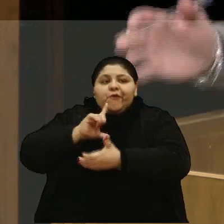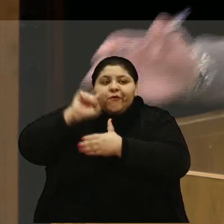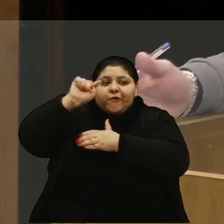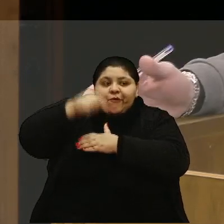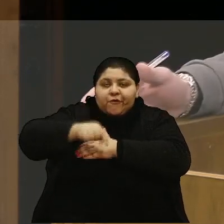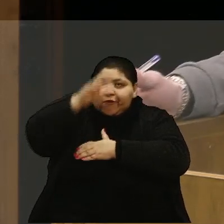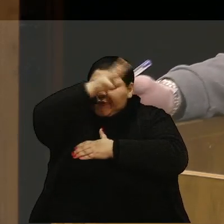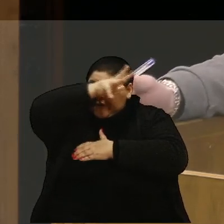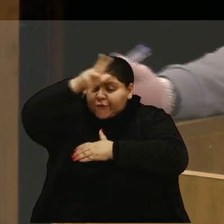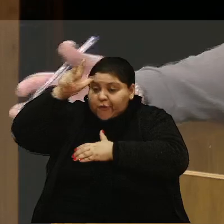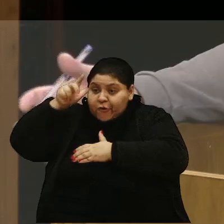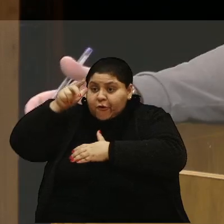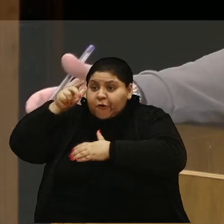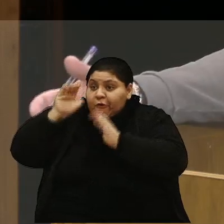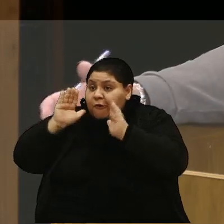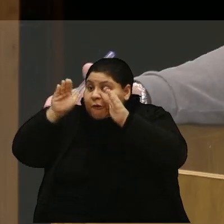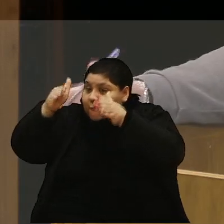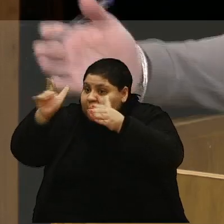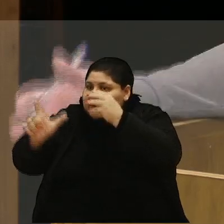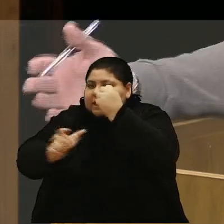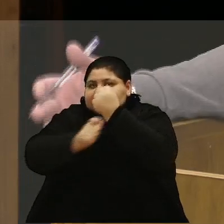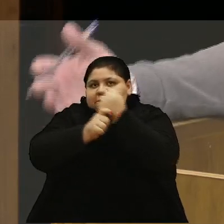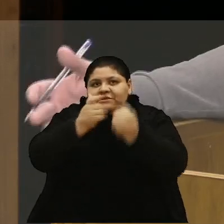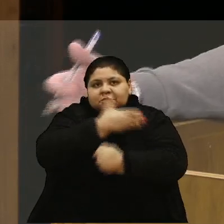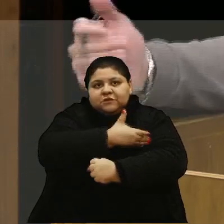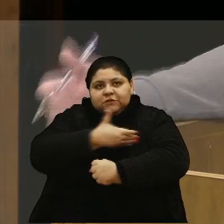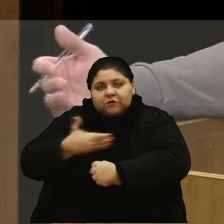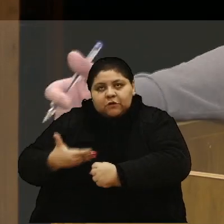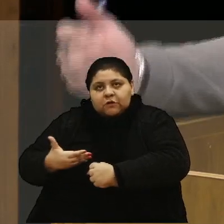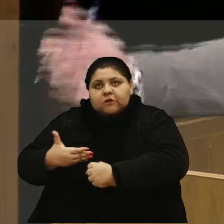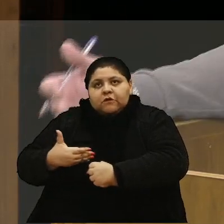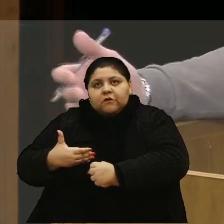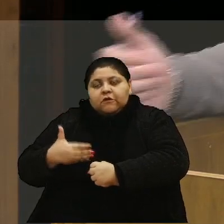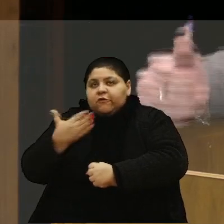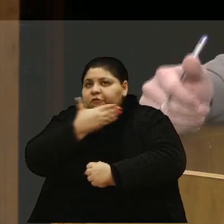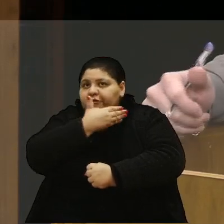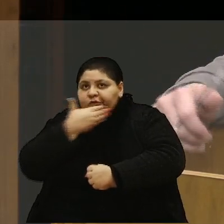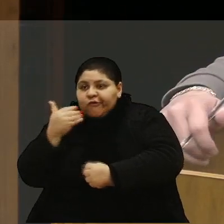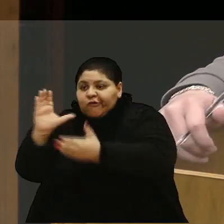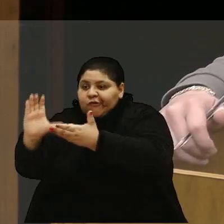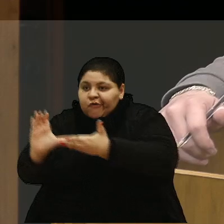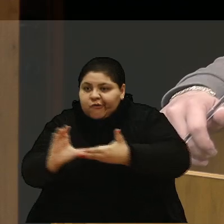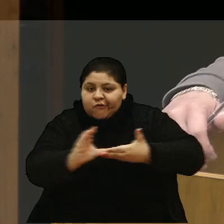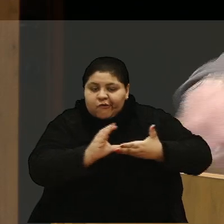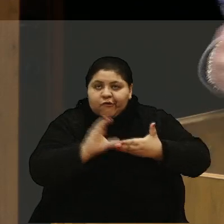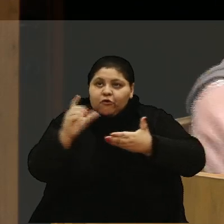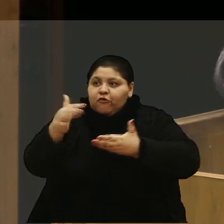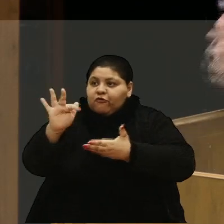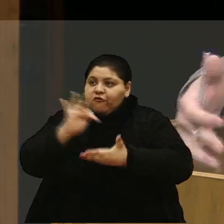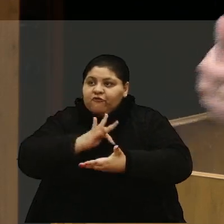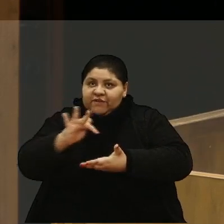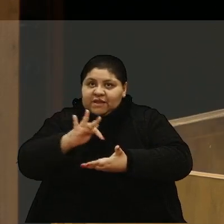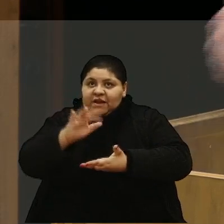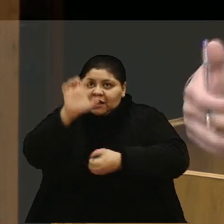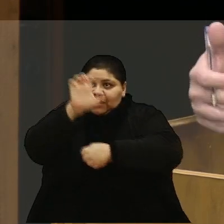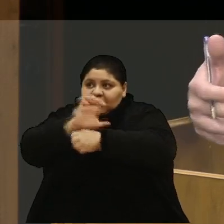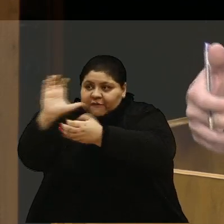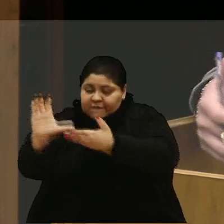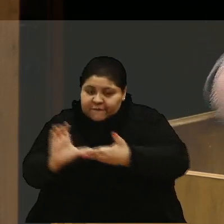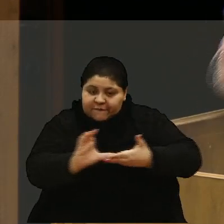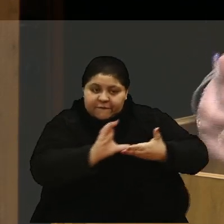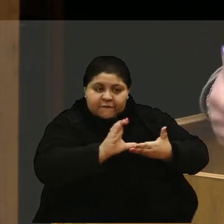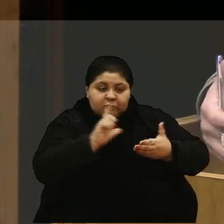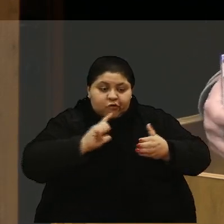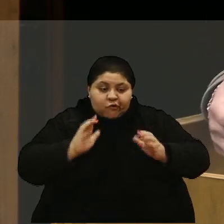municipal específico para a segurança pública, onde possibilita o recebimento de recursos federais e estaduais, visando a arrecadação de